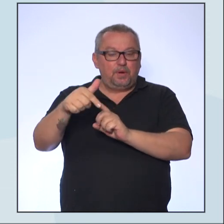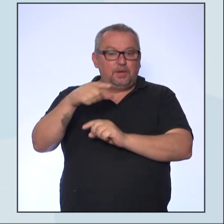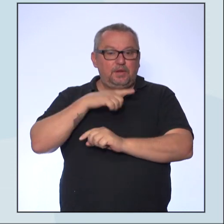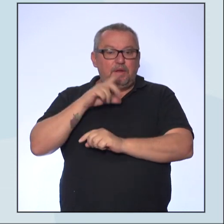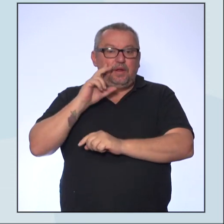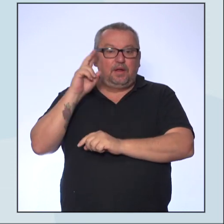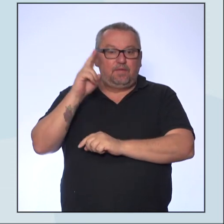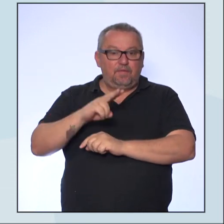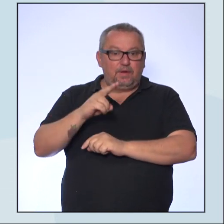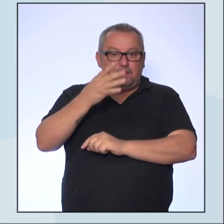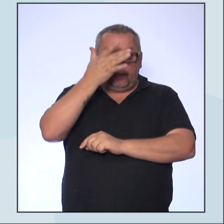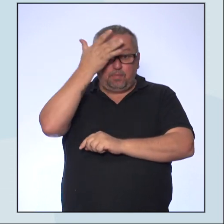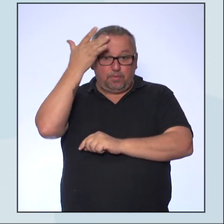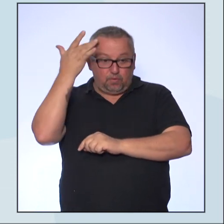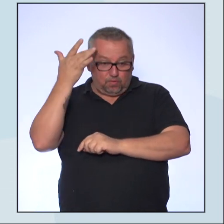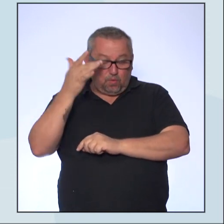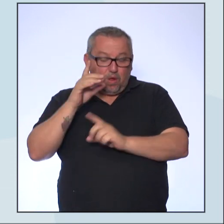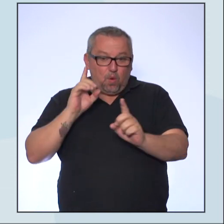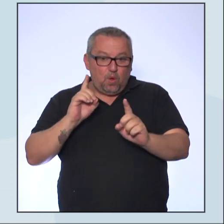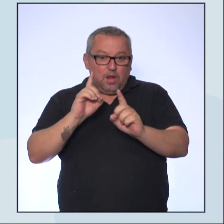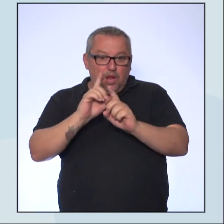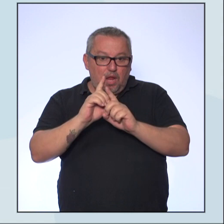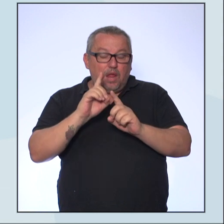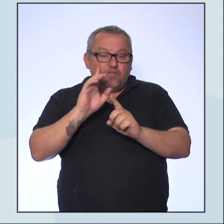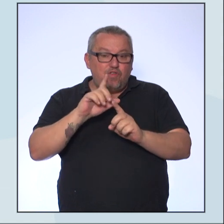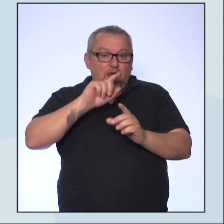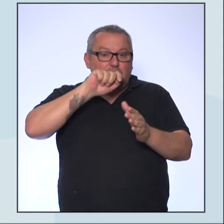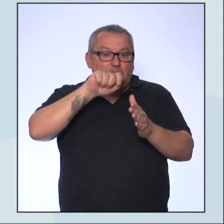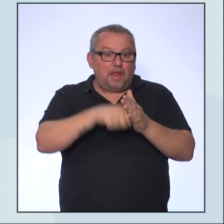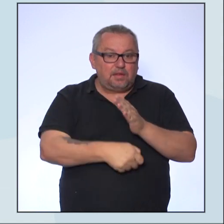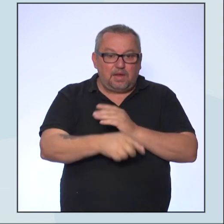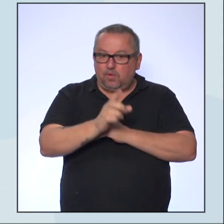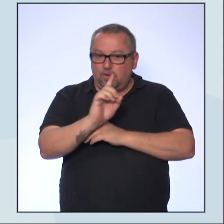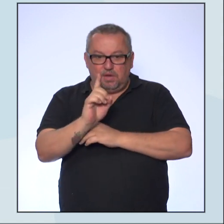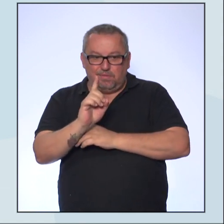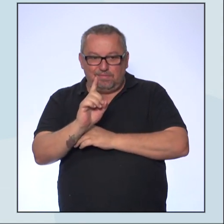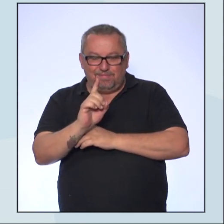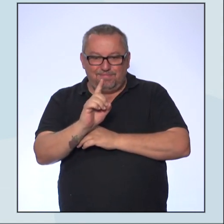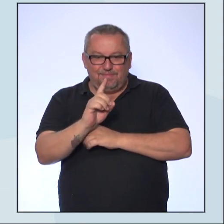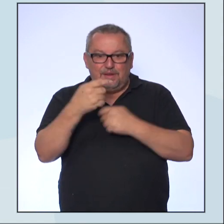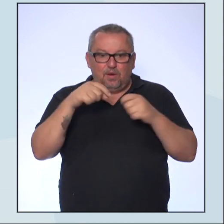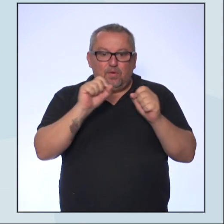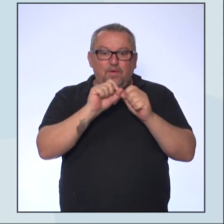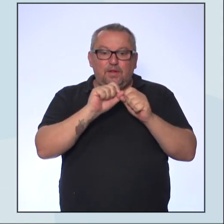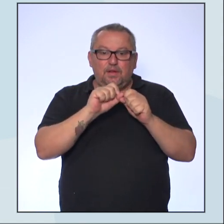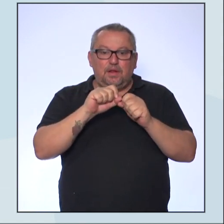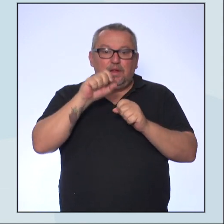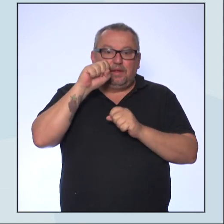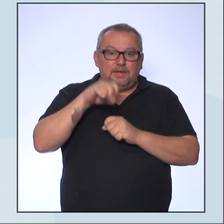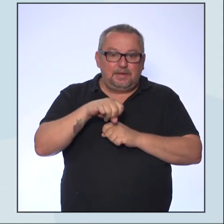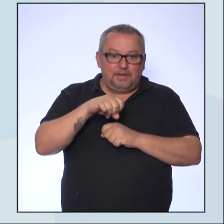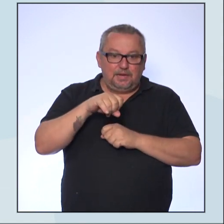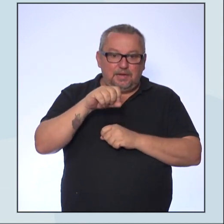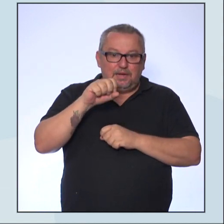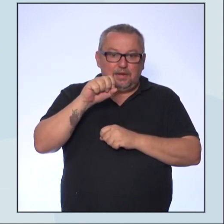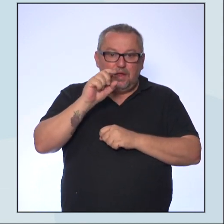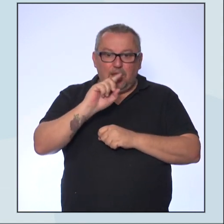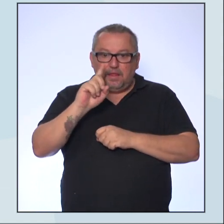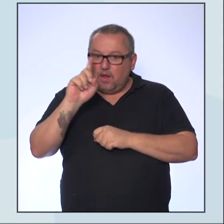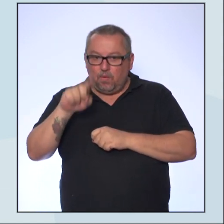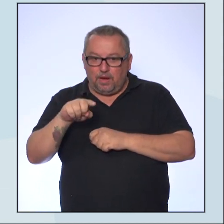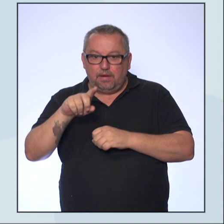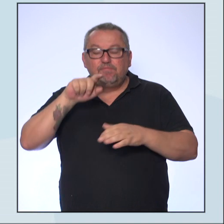ver se o cliente é cadastrado ou não, não é isso? Se Isso. ele não for cadastrado, o que, que eu tenho que fazer? E se ele for cadastrado, o que, que eu tenho que